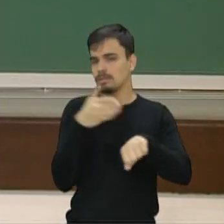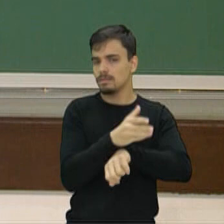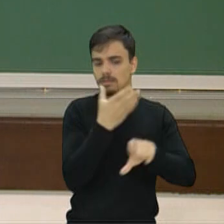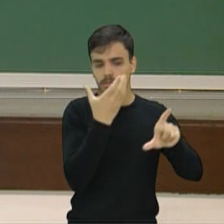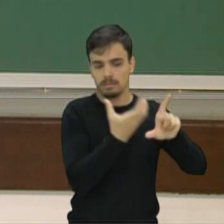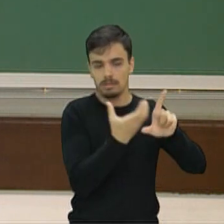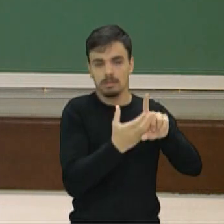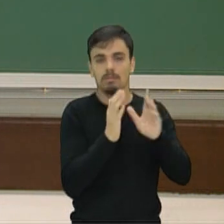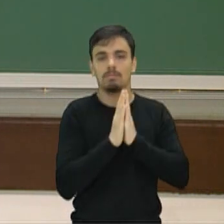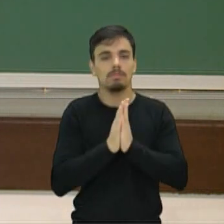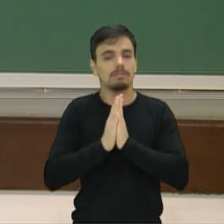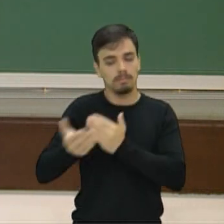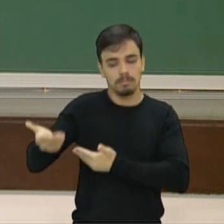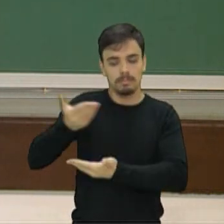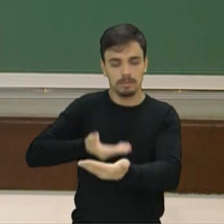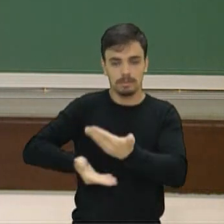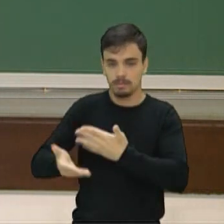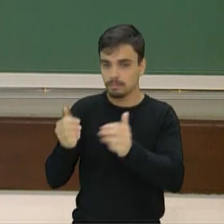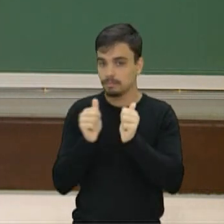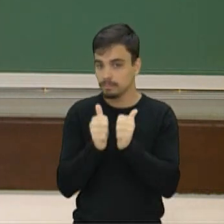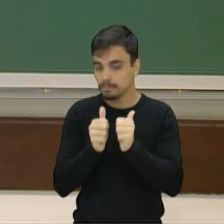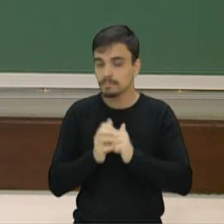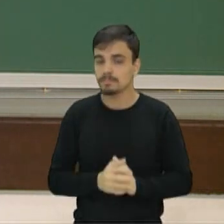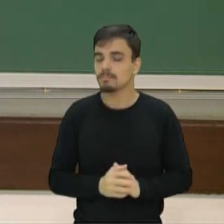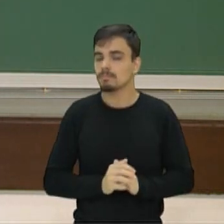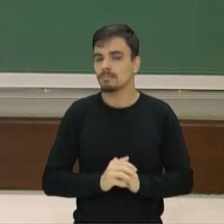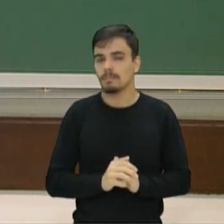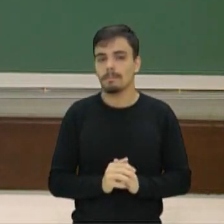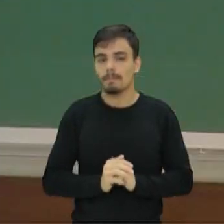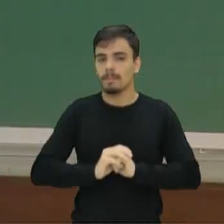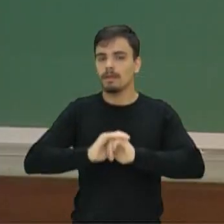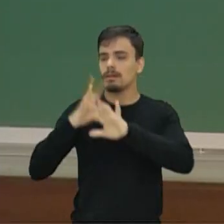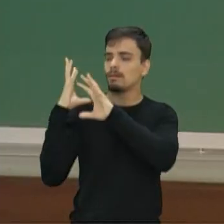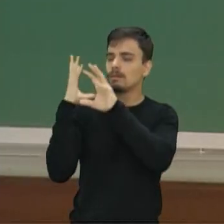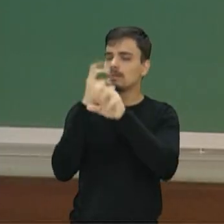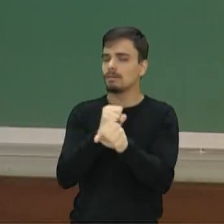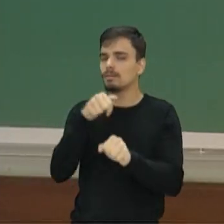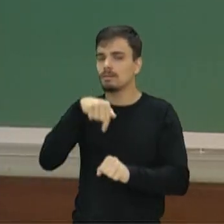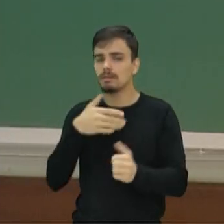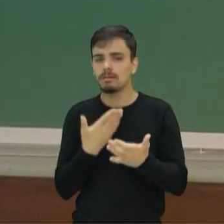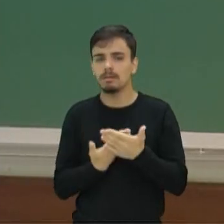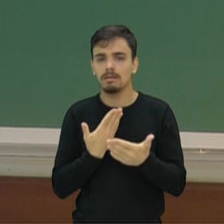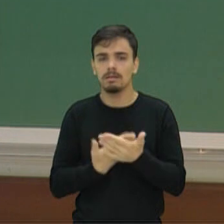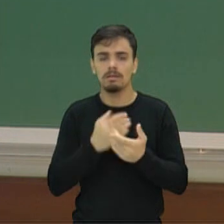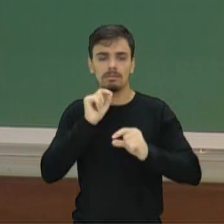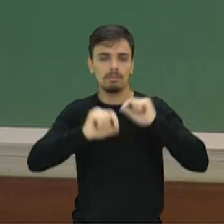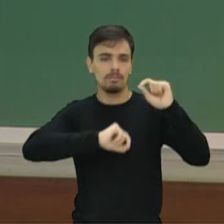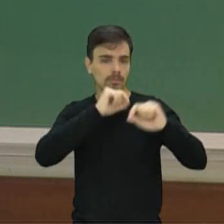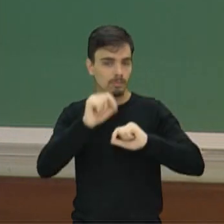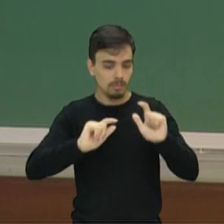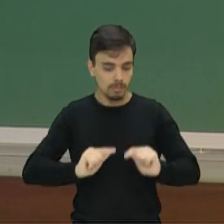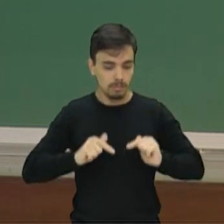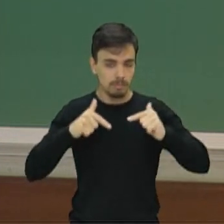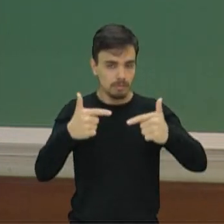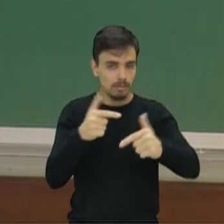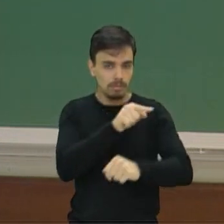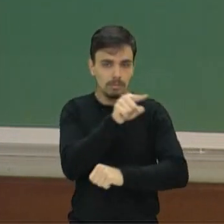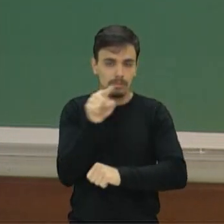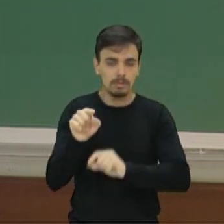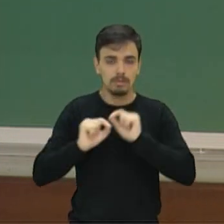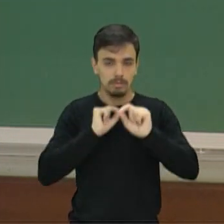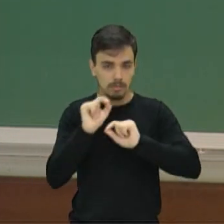pessoal, participe conosco. Pessoal, a revisão nessa aula, nós vamos trabalhar com vocês